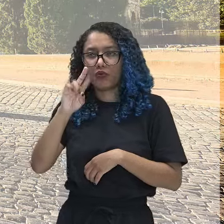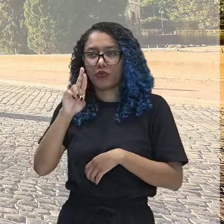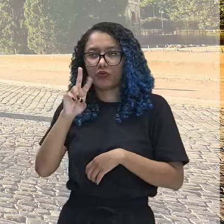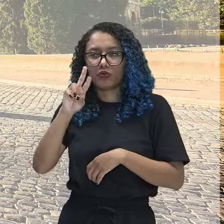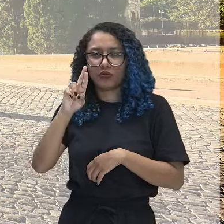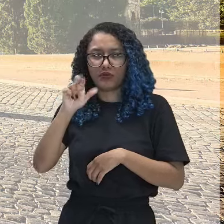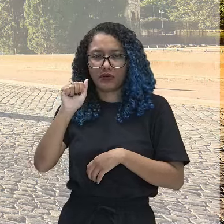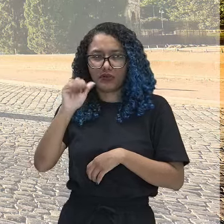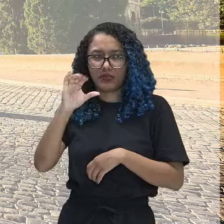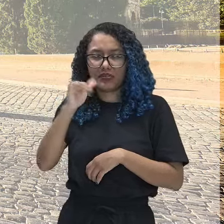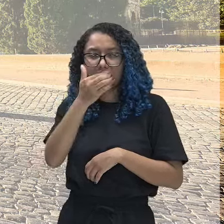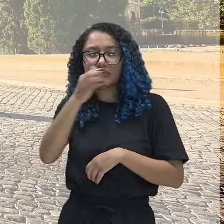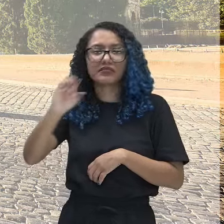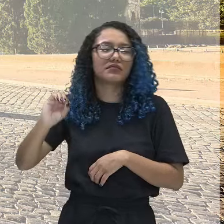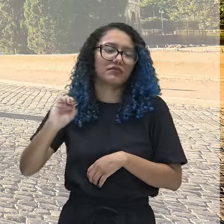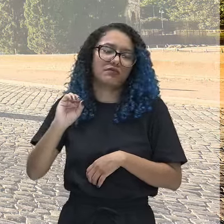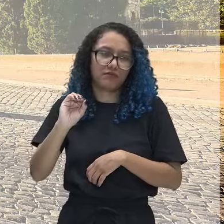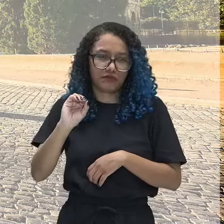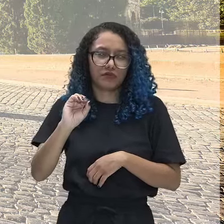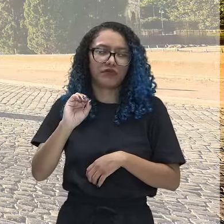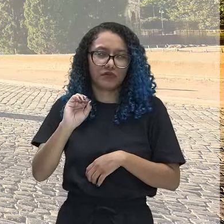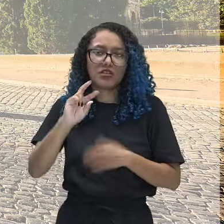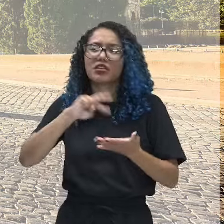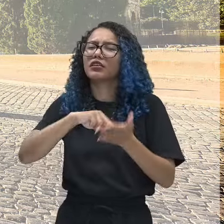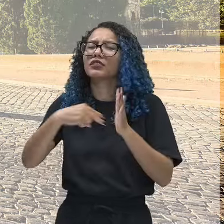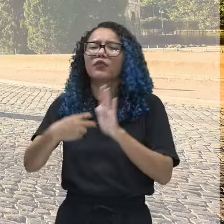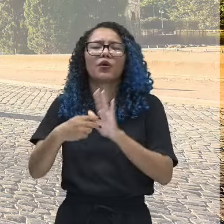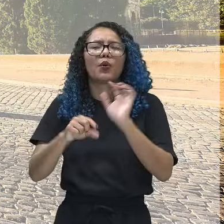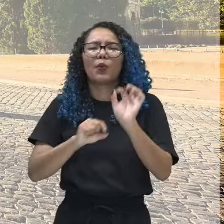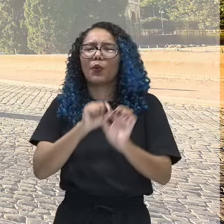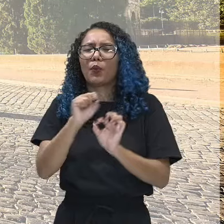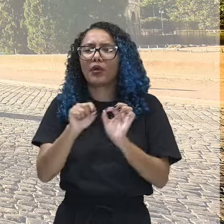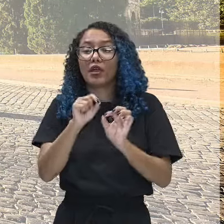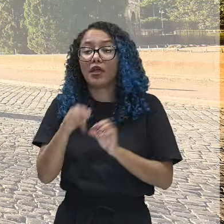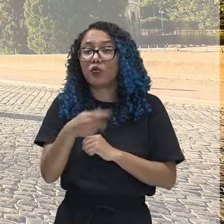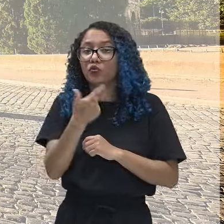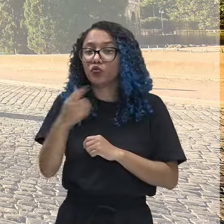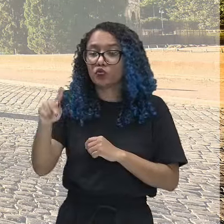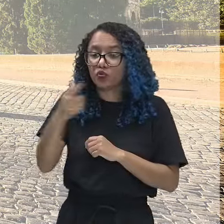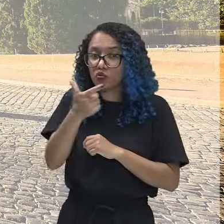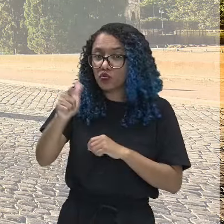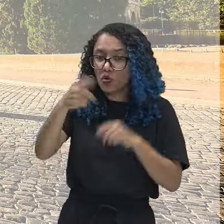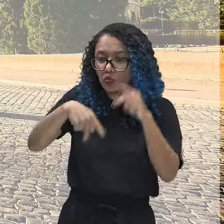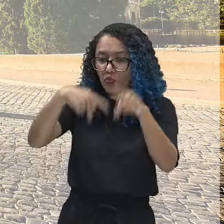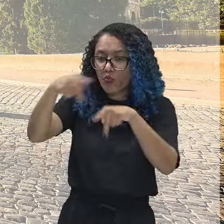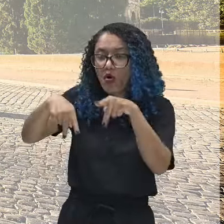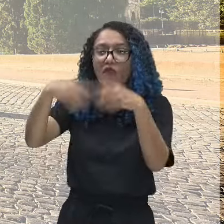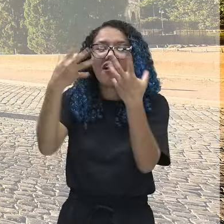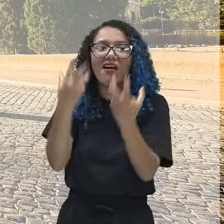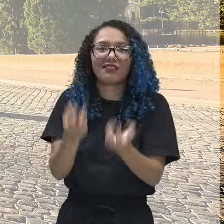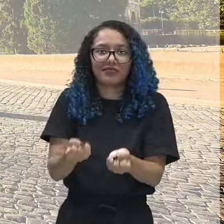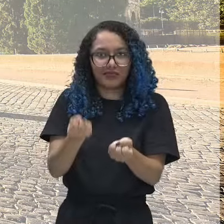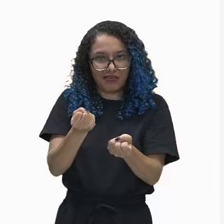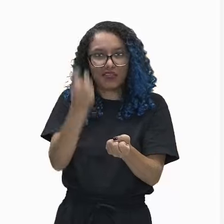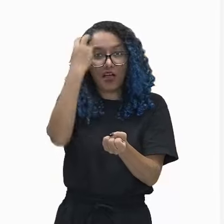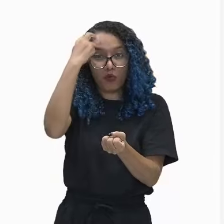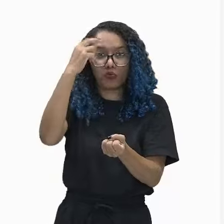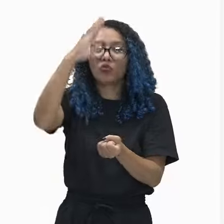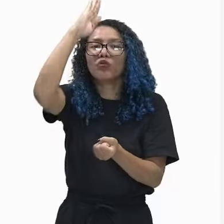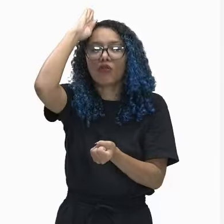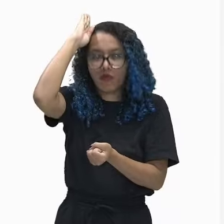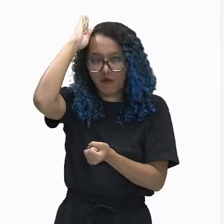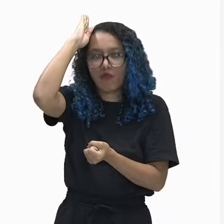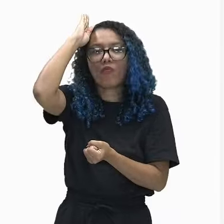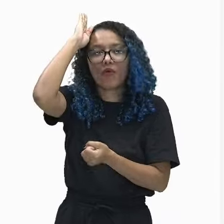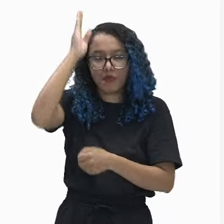que esses povos tivessem, aos poucos, incorporado a própria cultura romana. Mais uma vez, vamos pegar